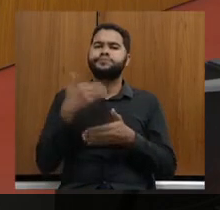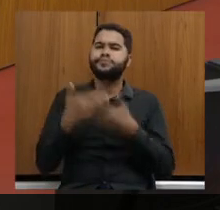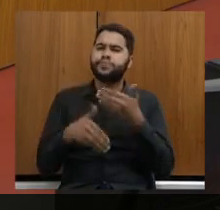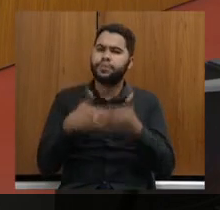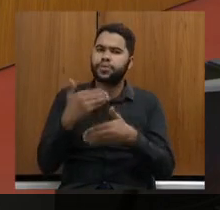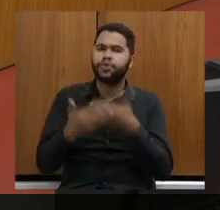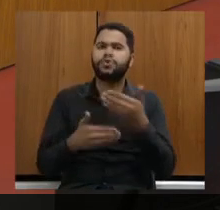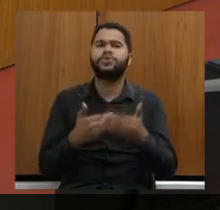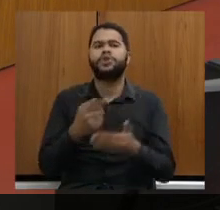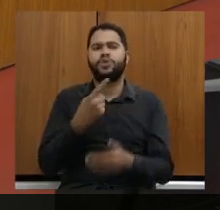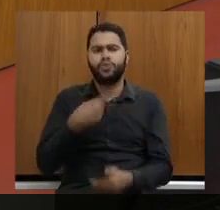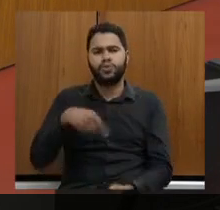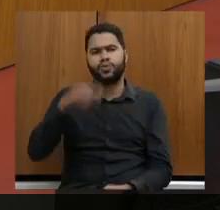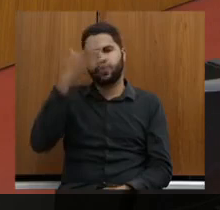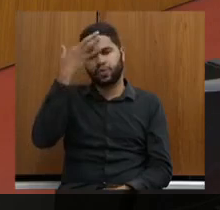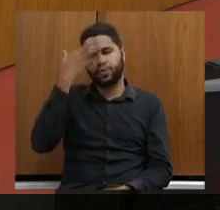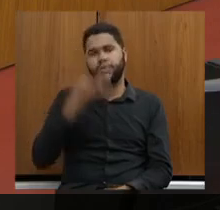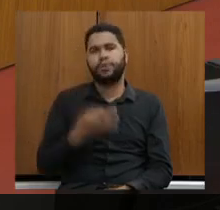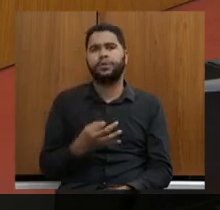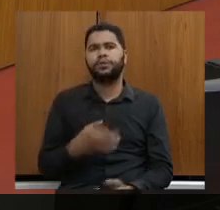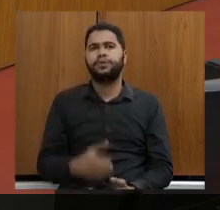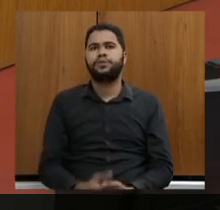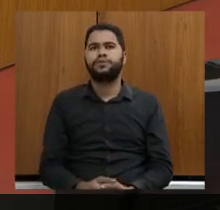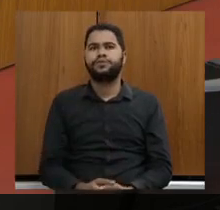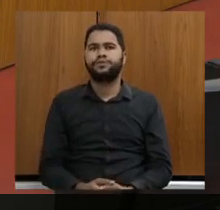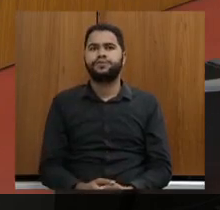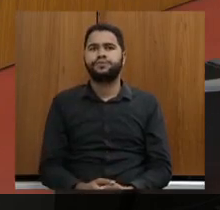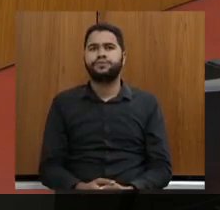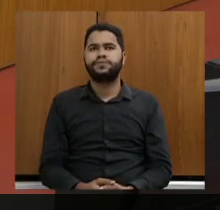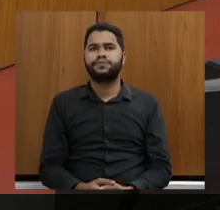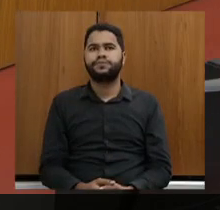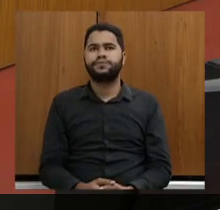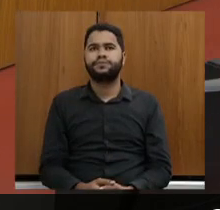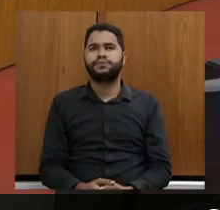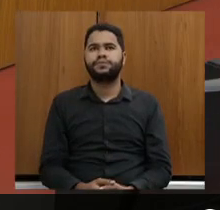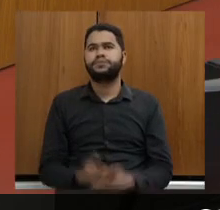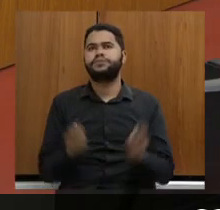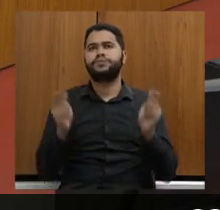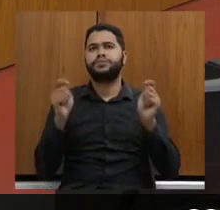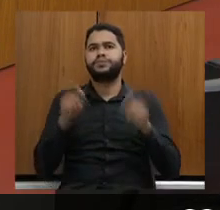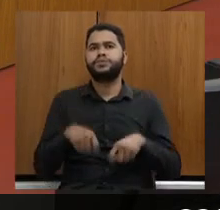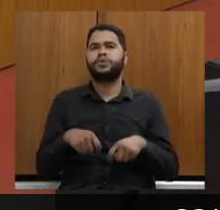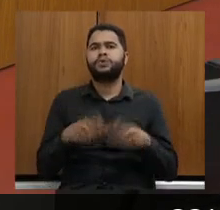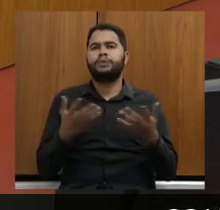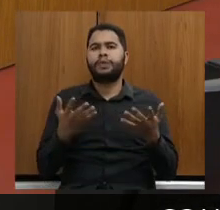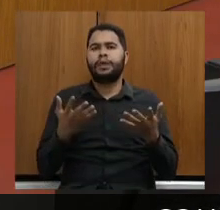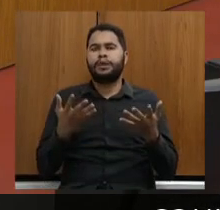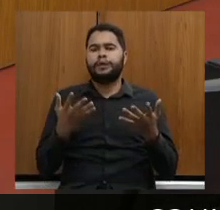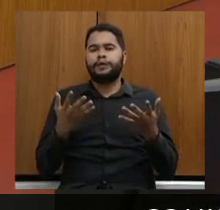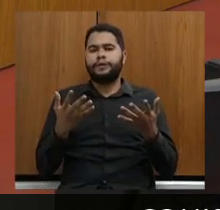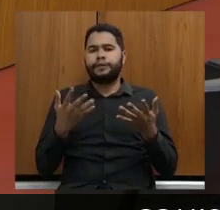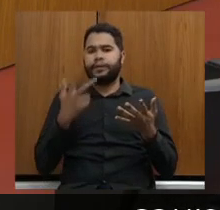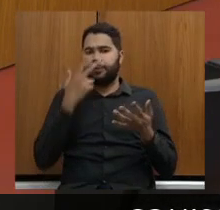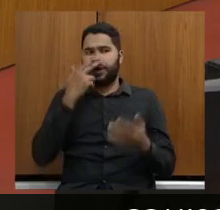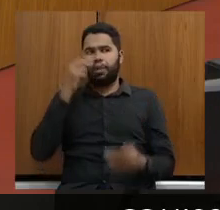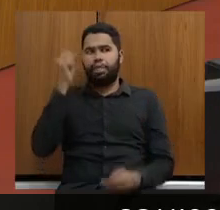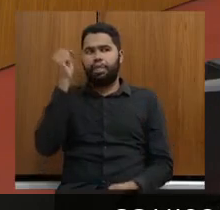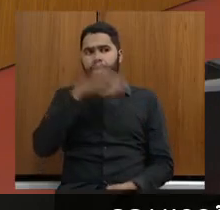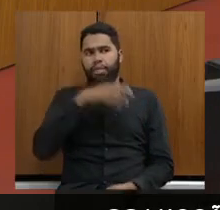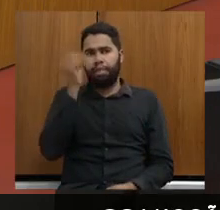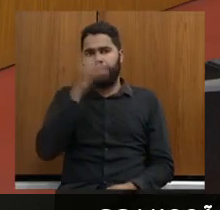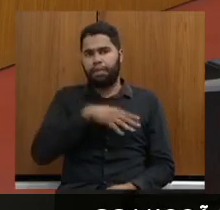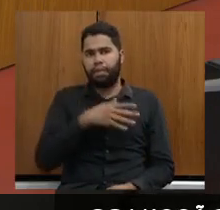processo né a gente entende e não tem como se mover de forma muito bruta